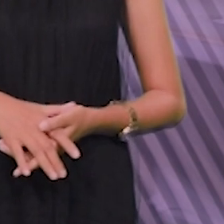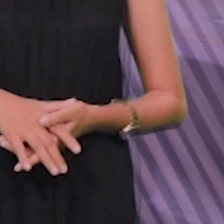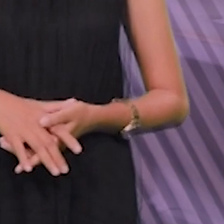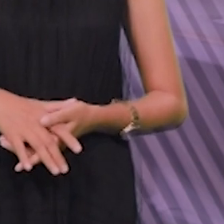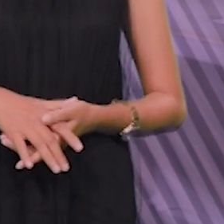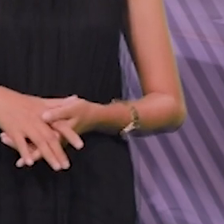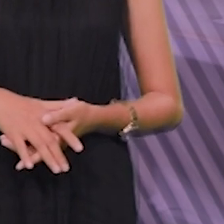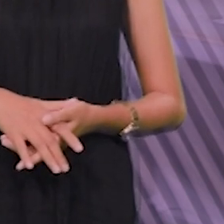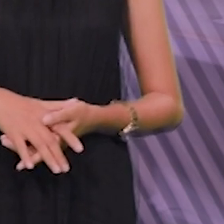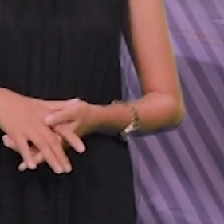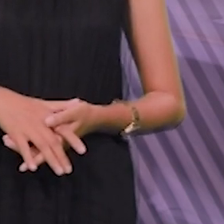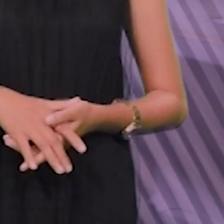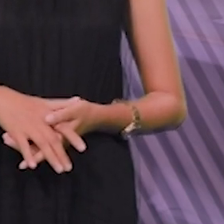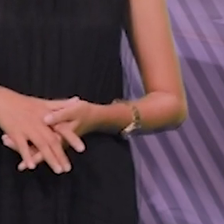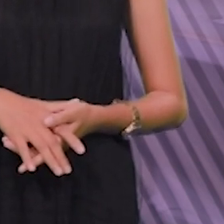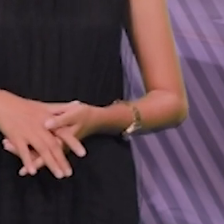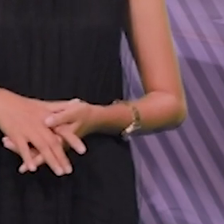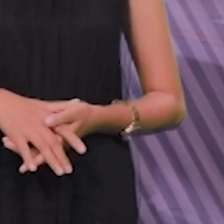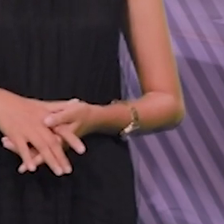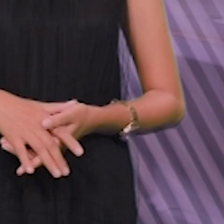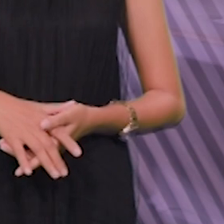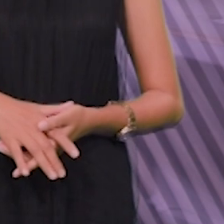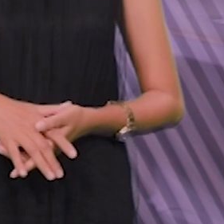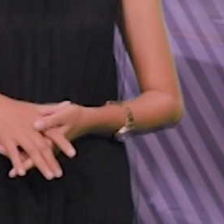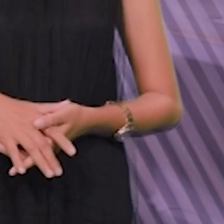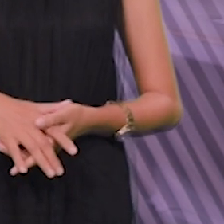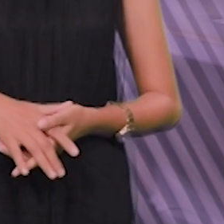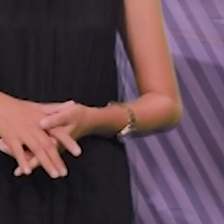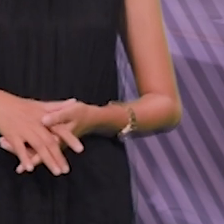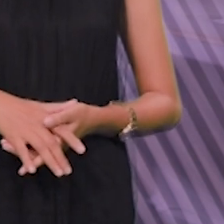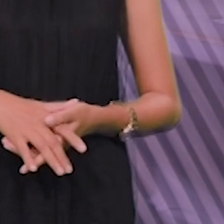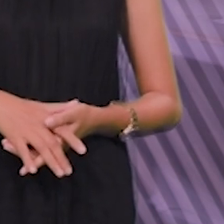quer que critica nossa sugestão ruma, não quer dar um subscribe, não ranha o